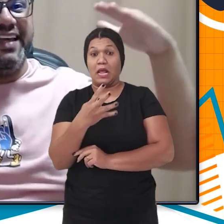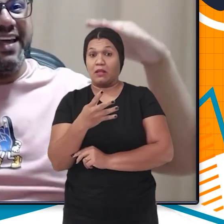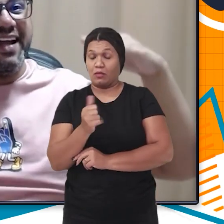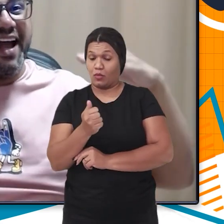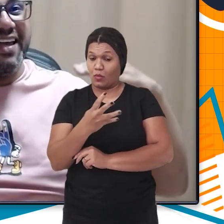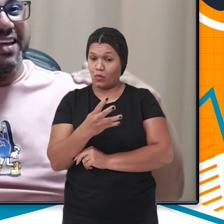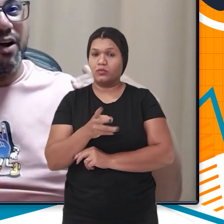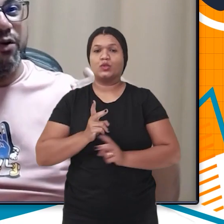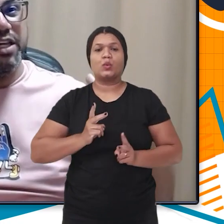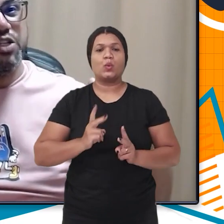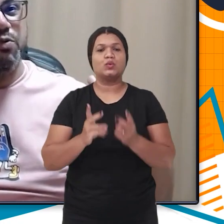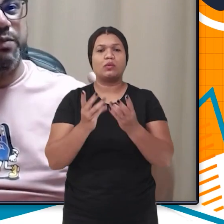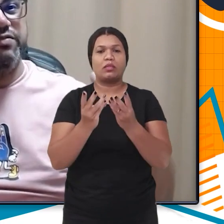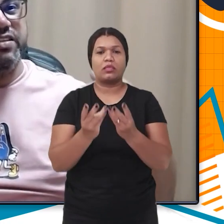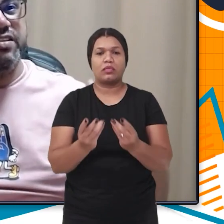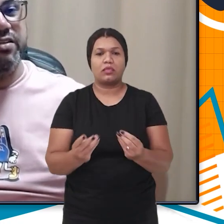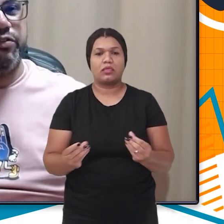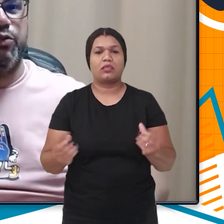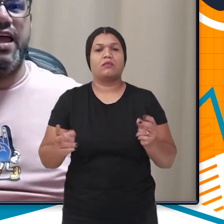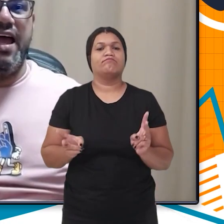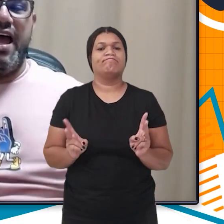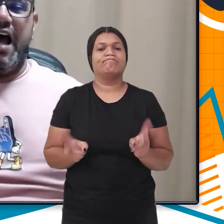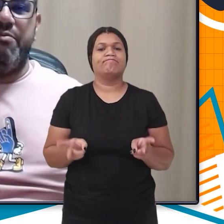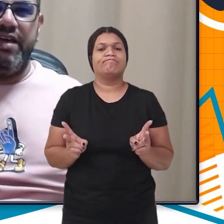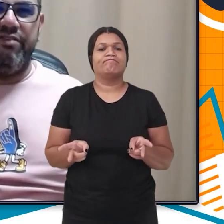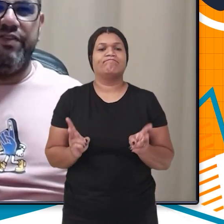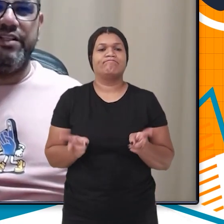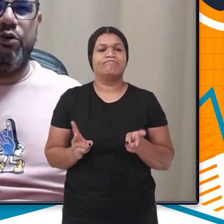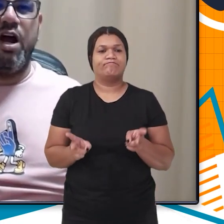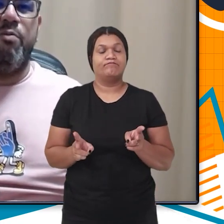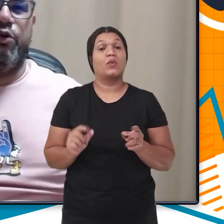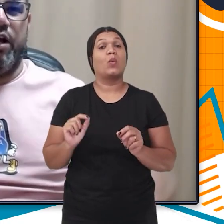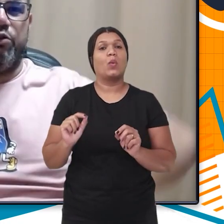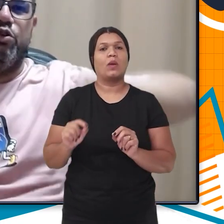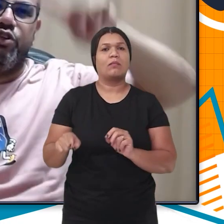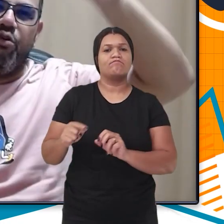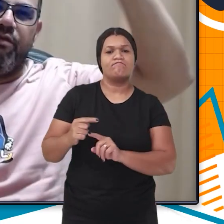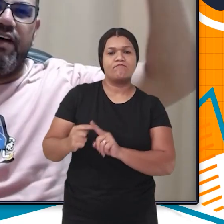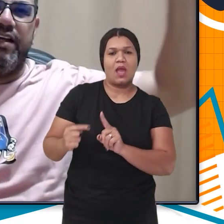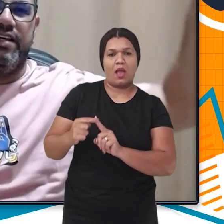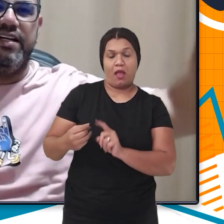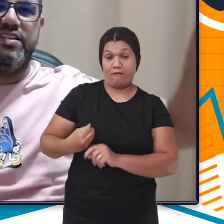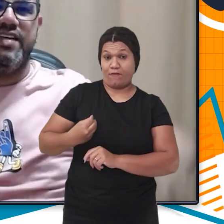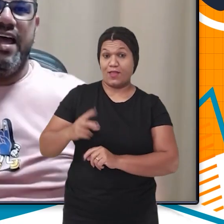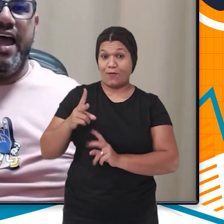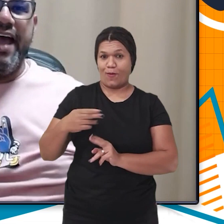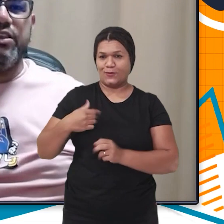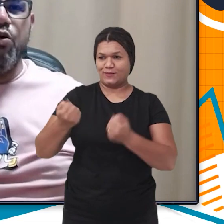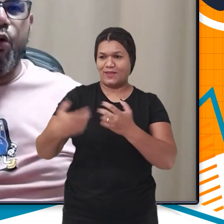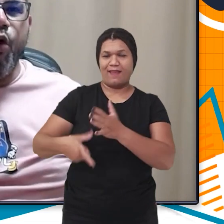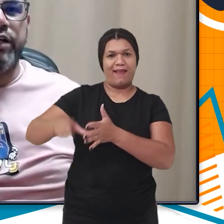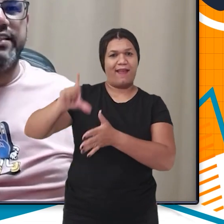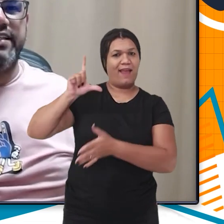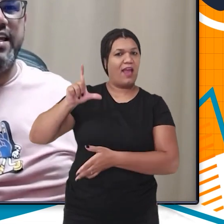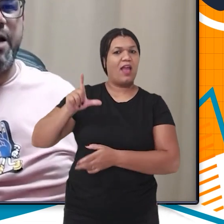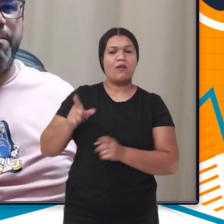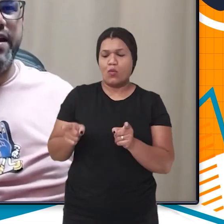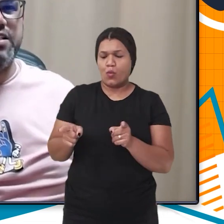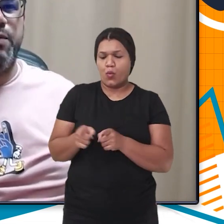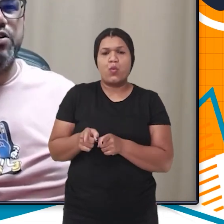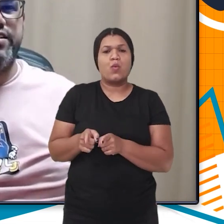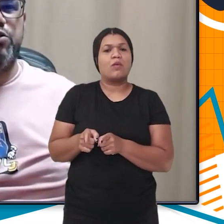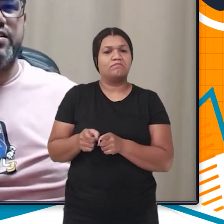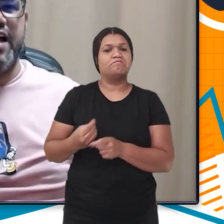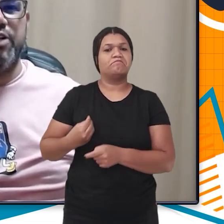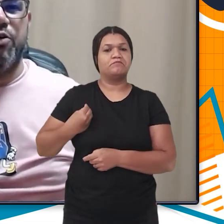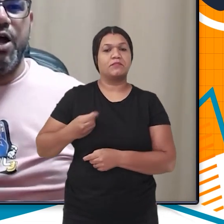a decair a um ritmo previsível. A meia-vida do carbono 14, como eu falei antes, é tão curta que ele